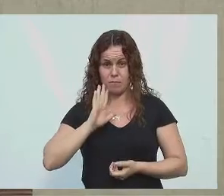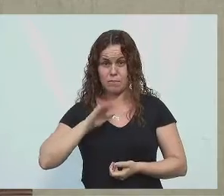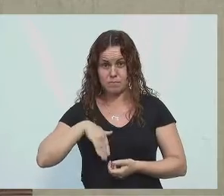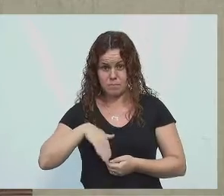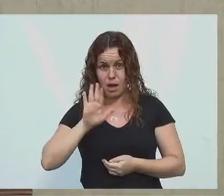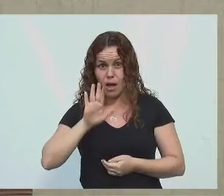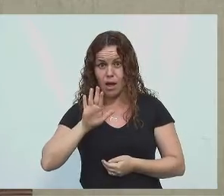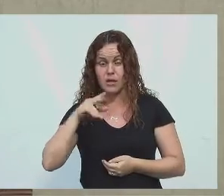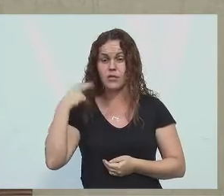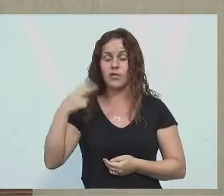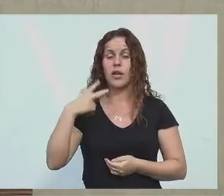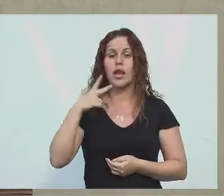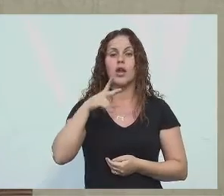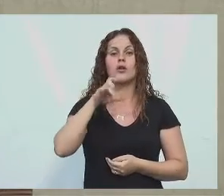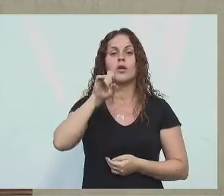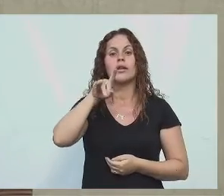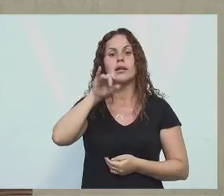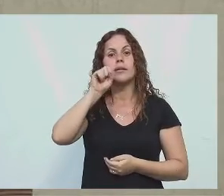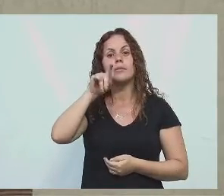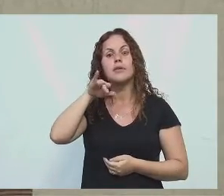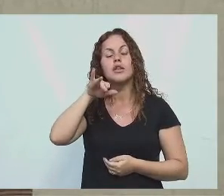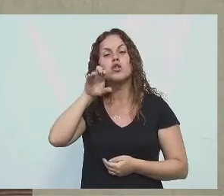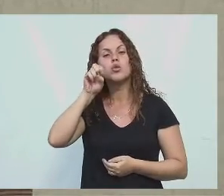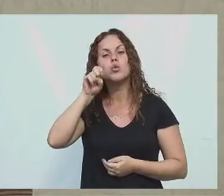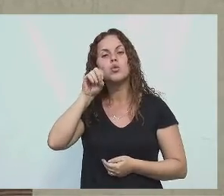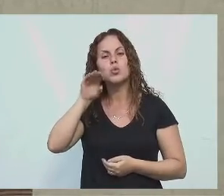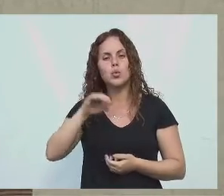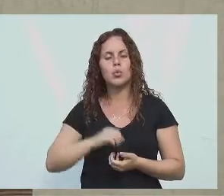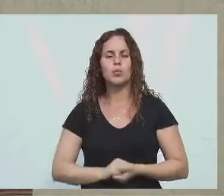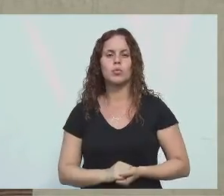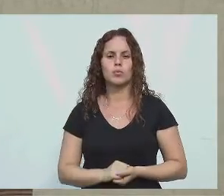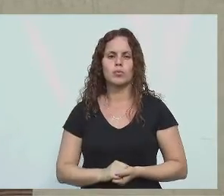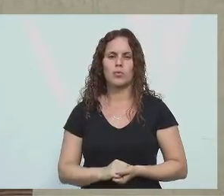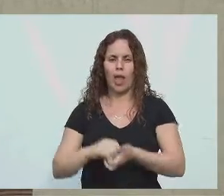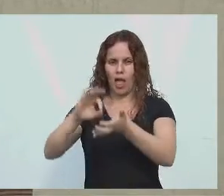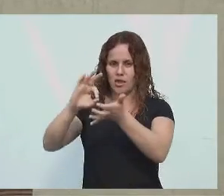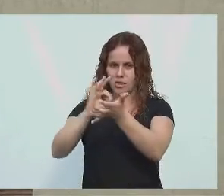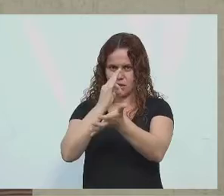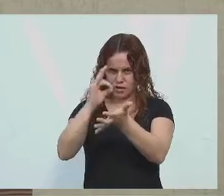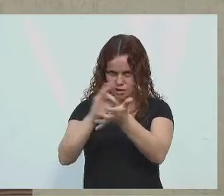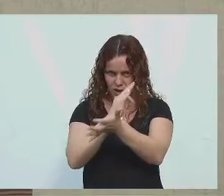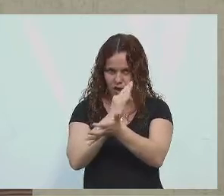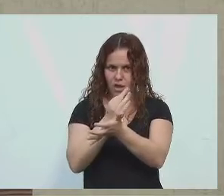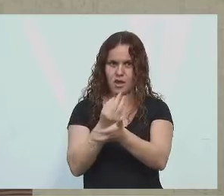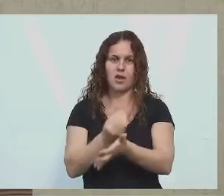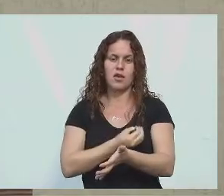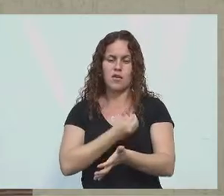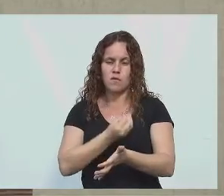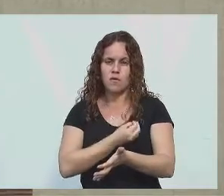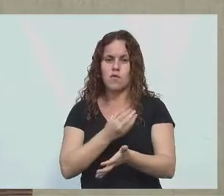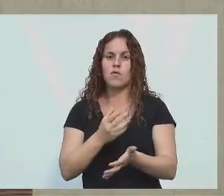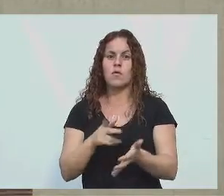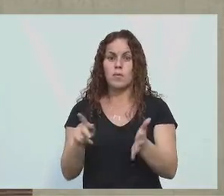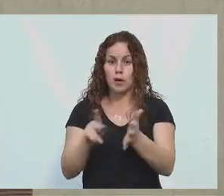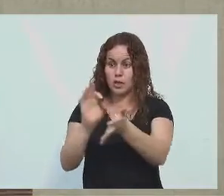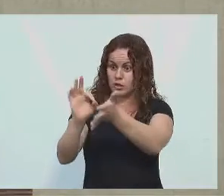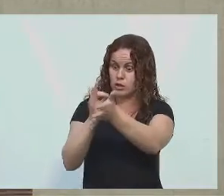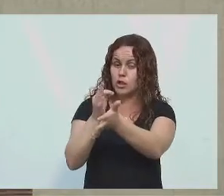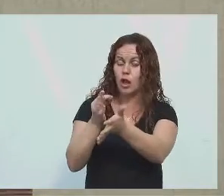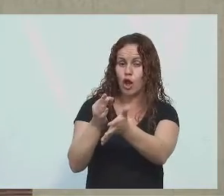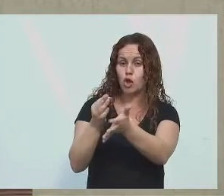quanto ao vereador Idelmino, essa representação do vereador Idelmino. Assinei com o senhor e convido, convoco os vereadores que assinem junto com